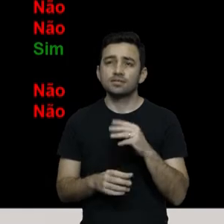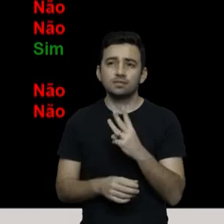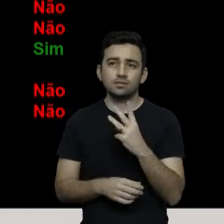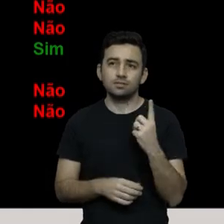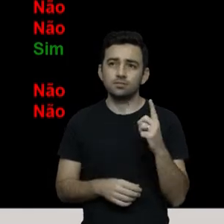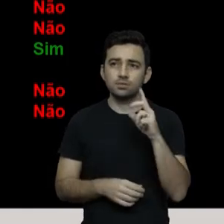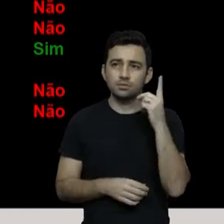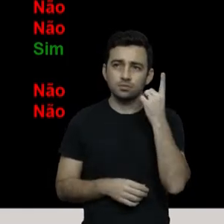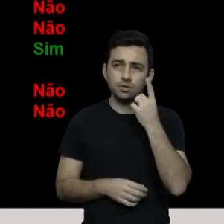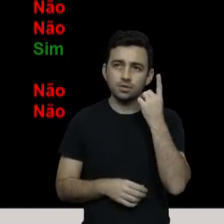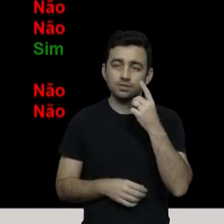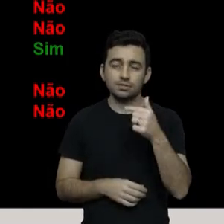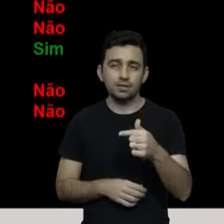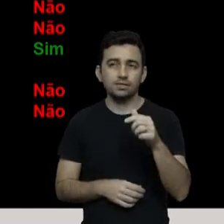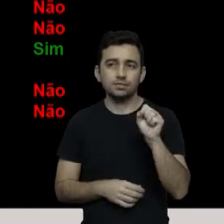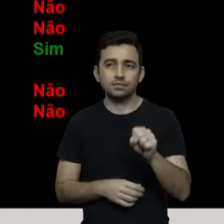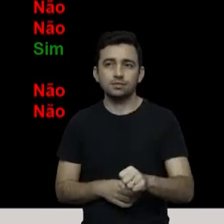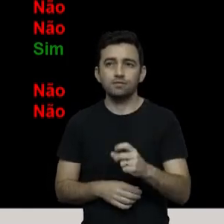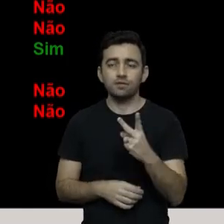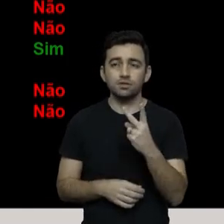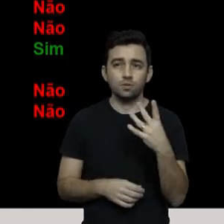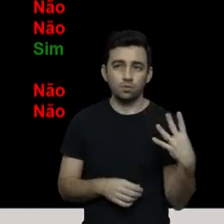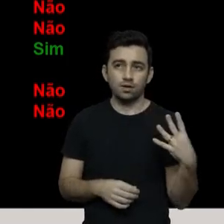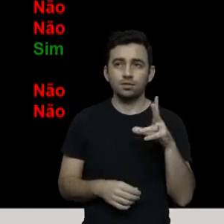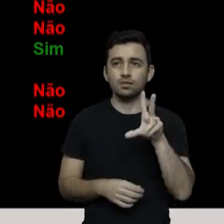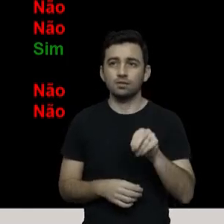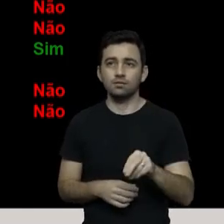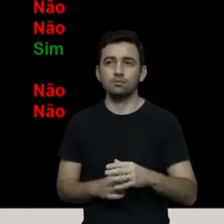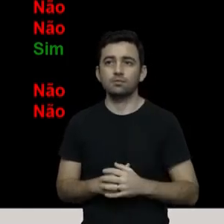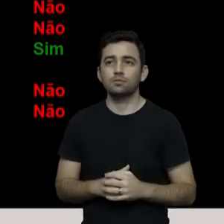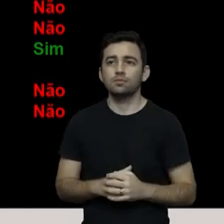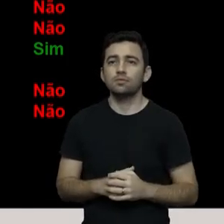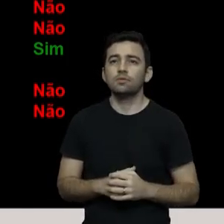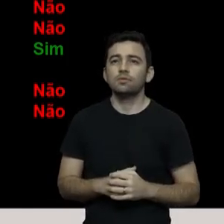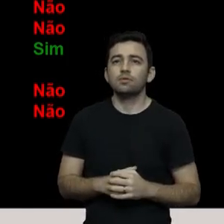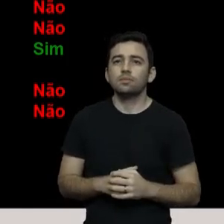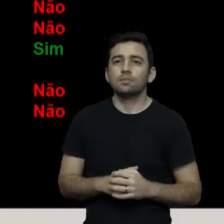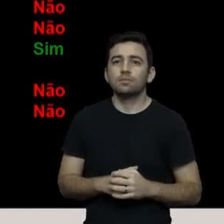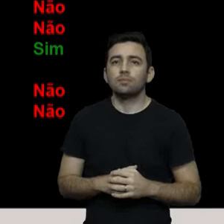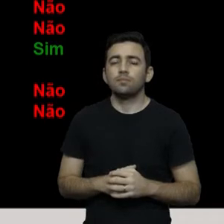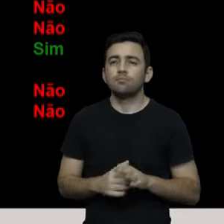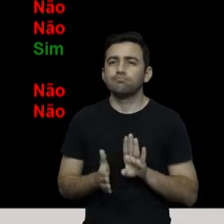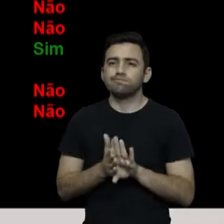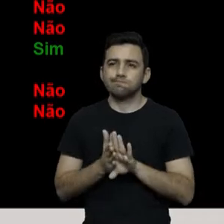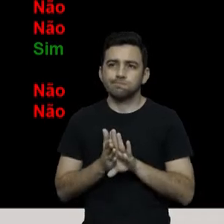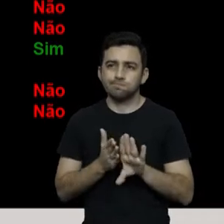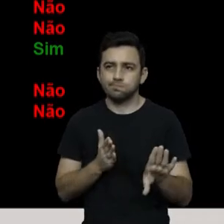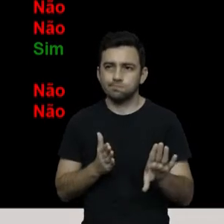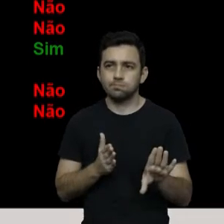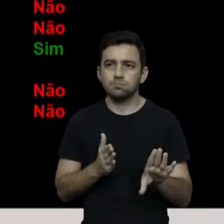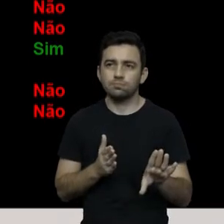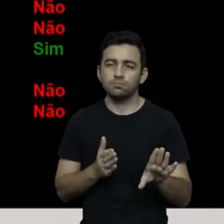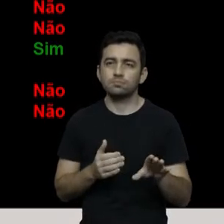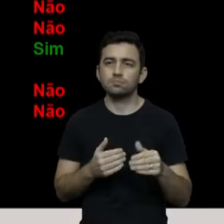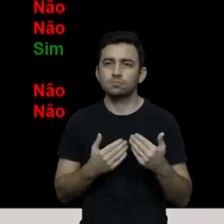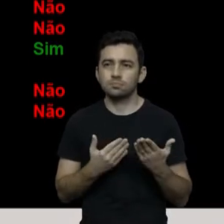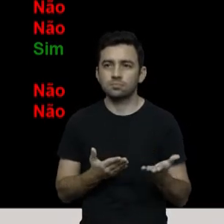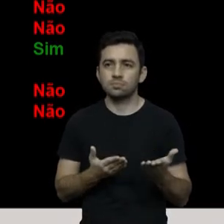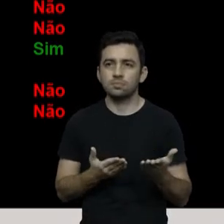deputados 7.24 quatro mãos a ver jeita da